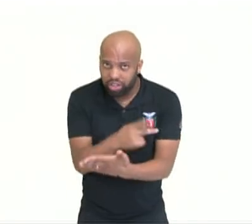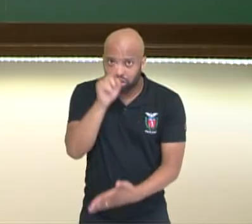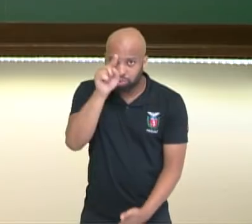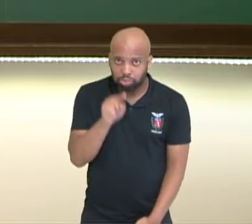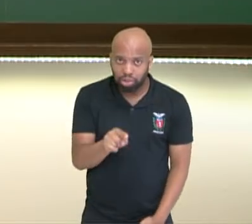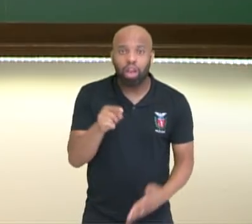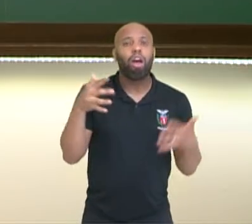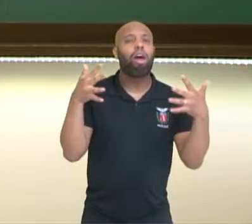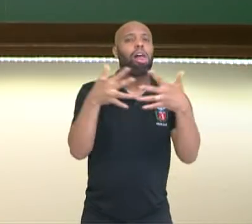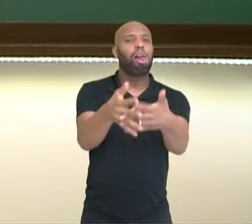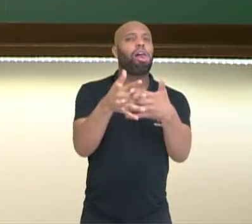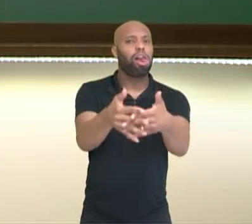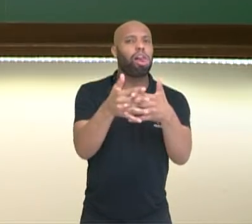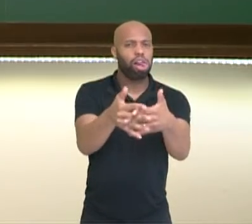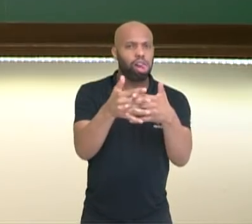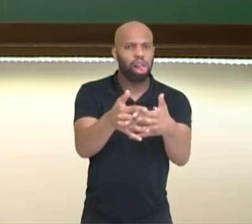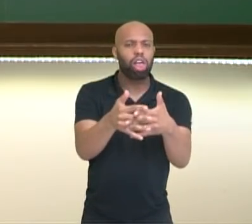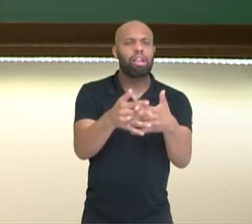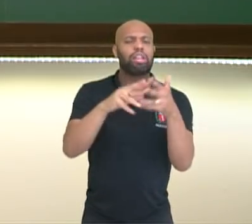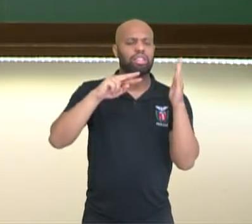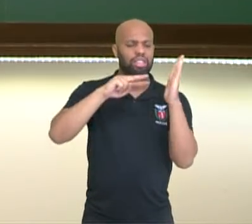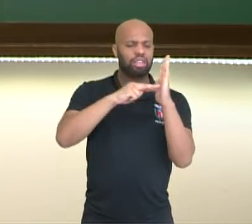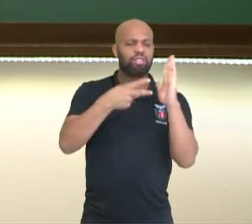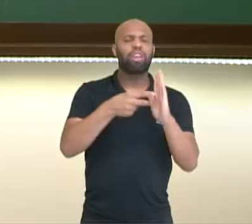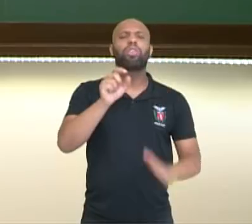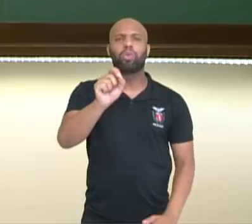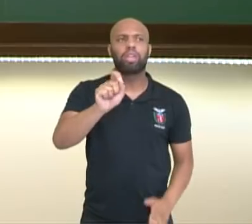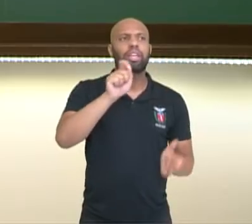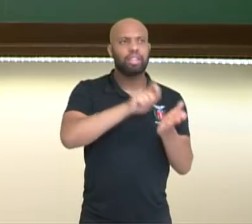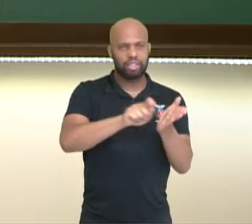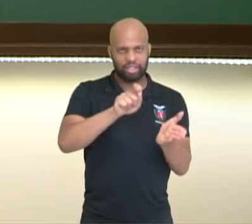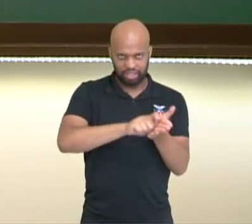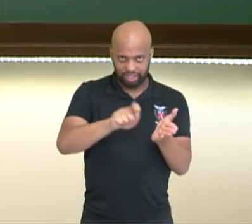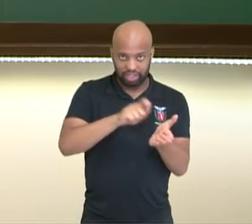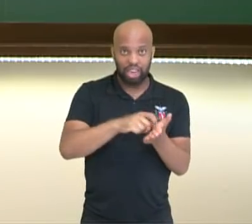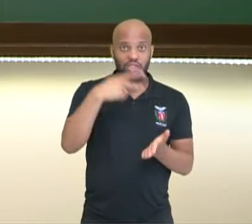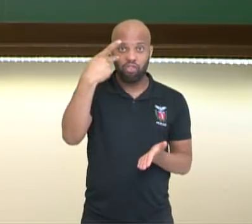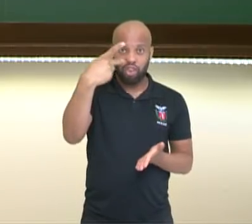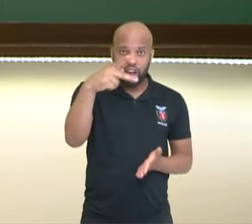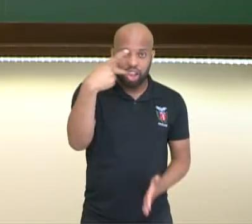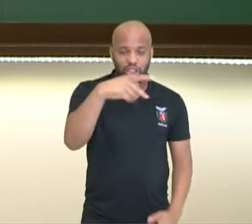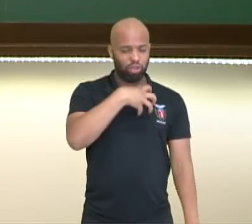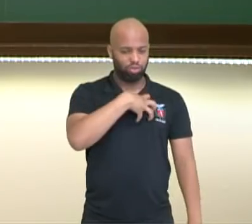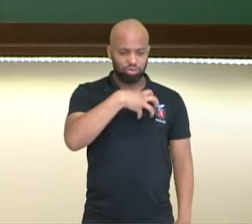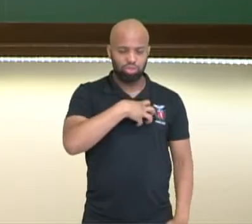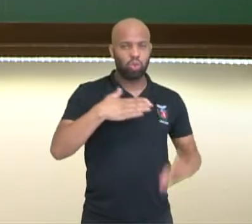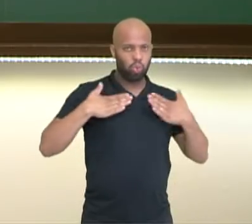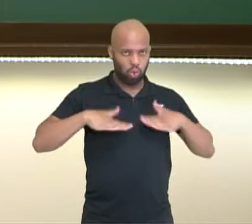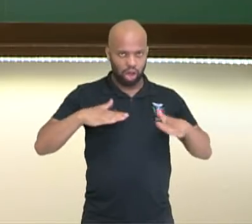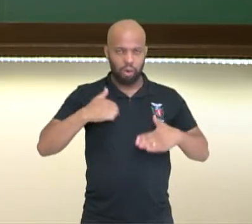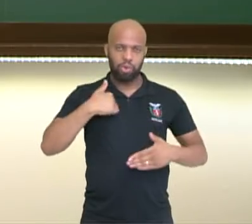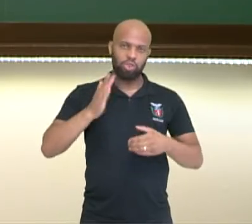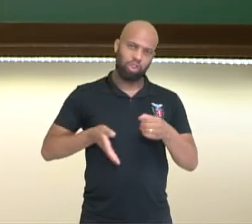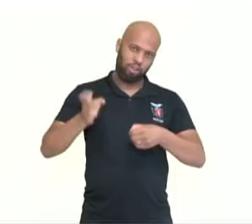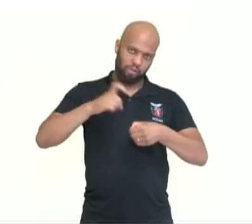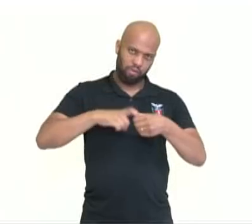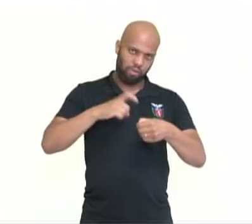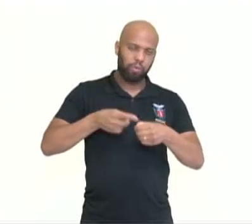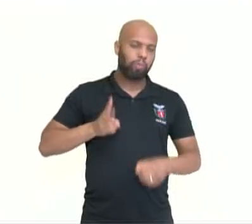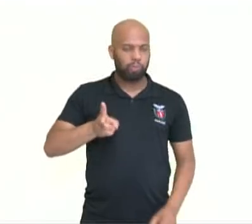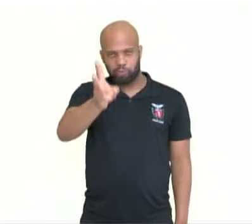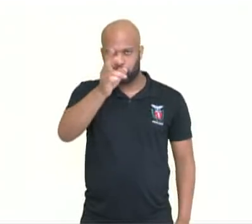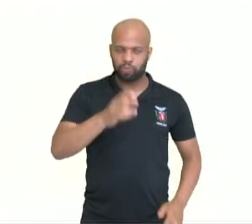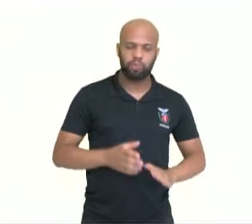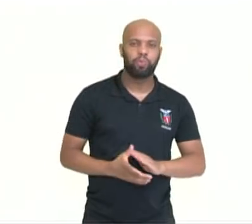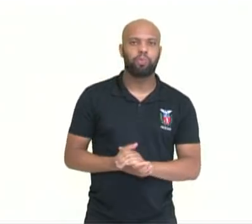uma confusão. O que isso quer dizer? Escreva aí com as suas palavras, com calma, e eu já volto para nós